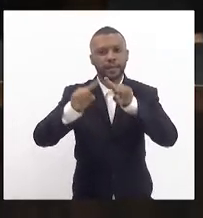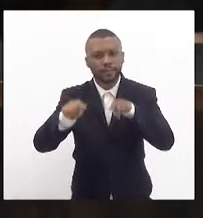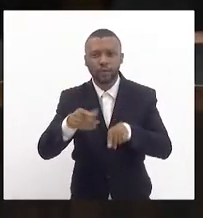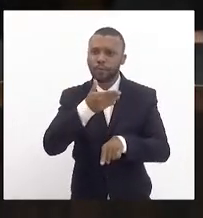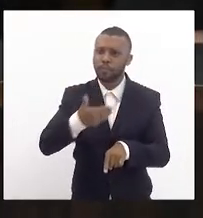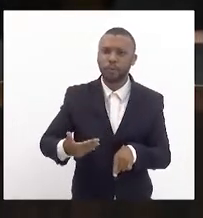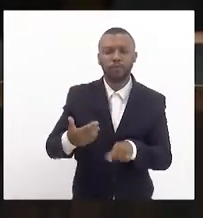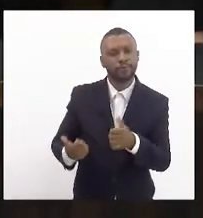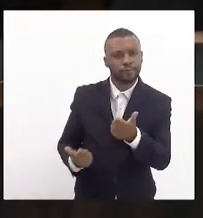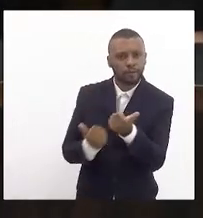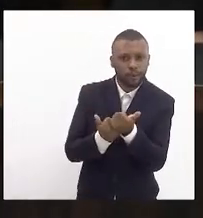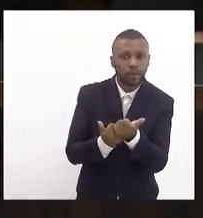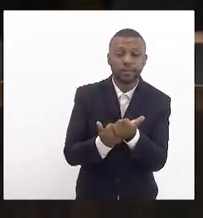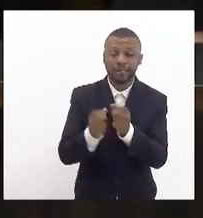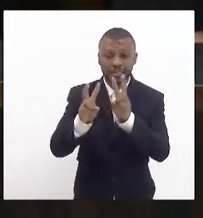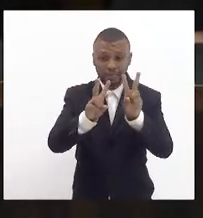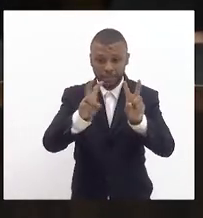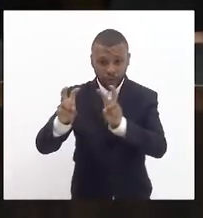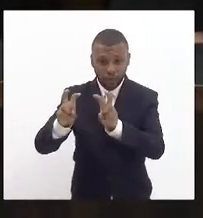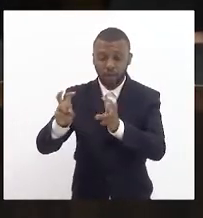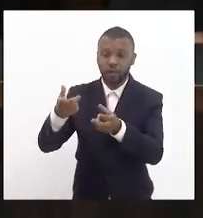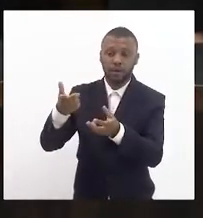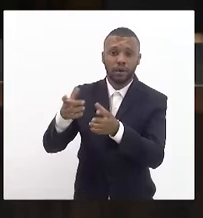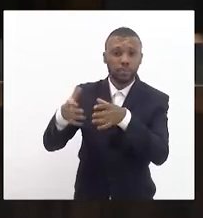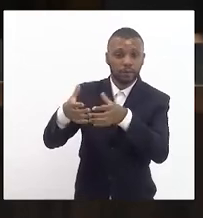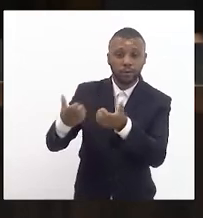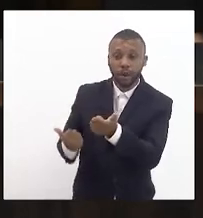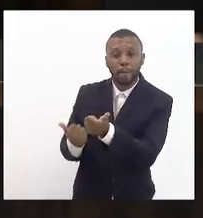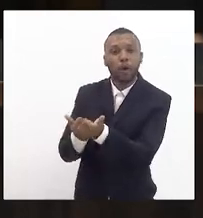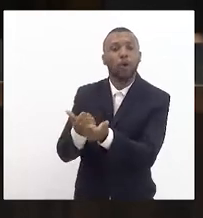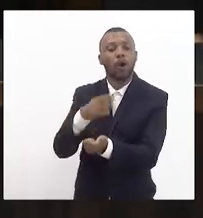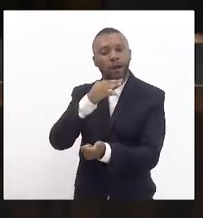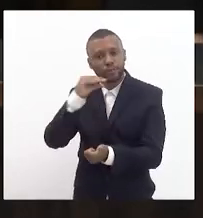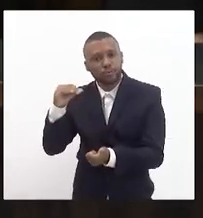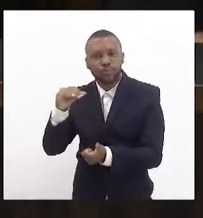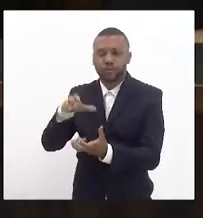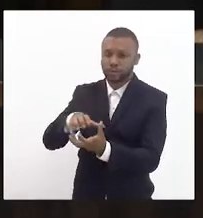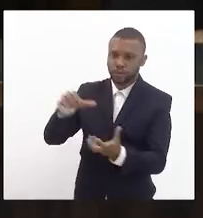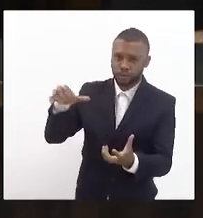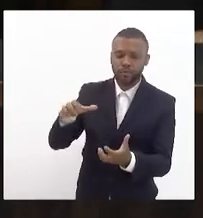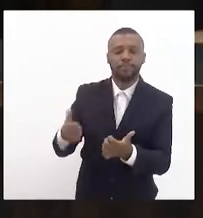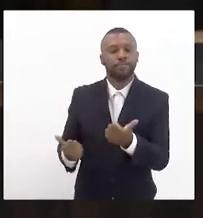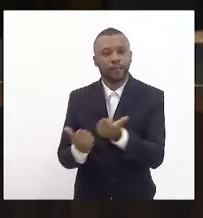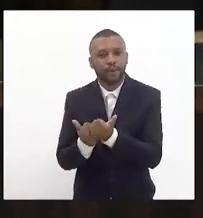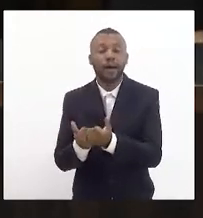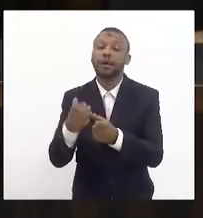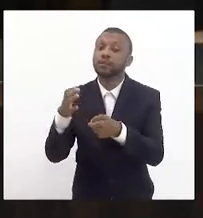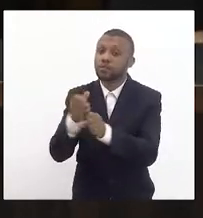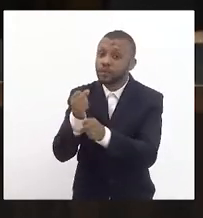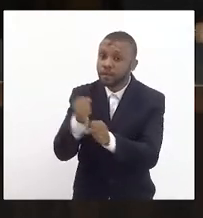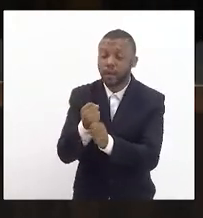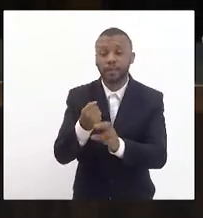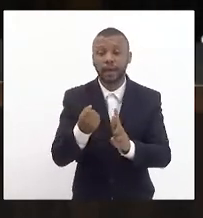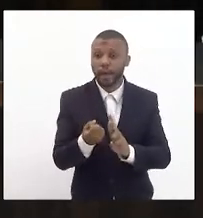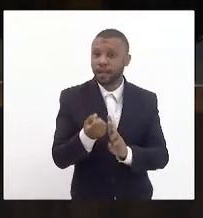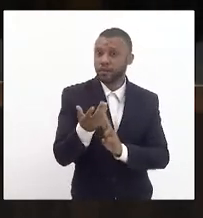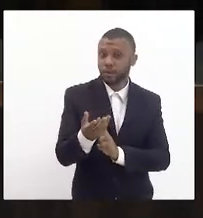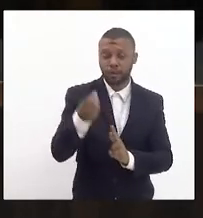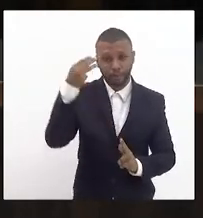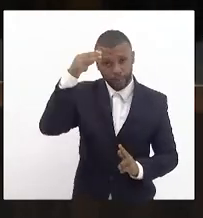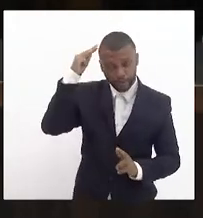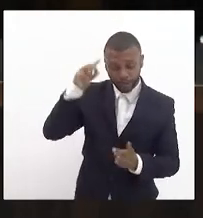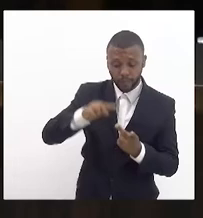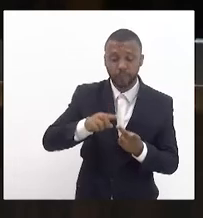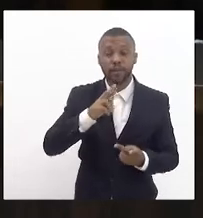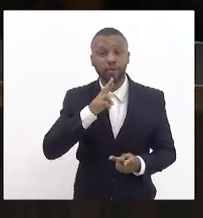favorável. De assuntos da criança e adolescente, do idoso, favorável. Sem tecnologia, favorável. De orçamento, favorável. Relatores, deputados Márcio Pacheco, Rodrigo